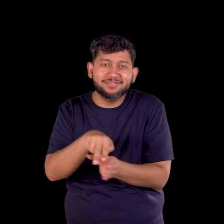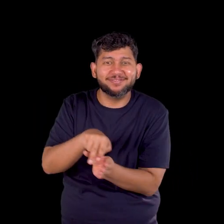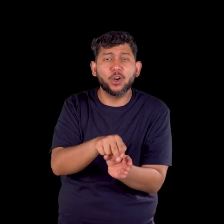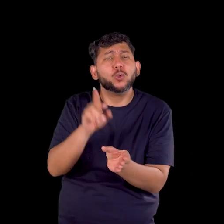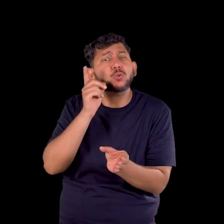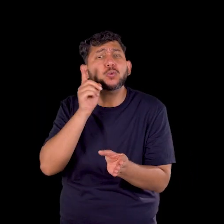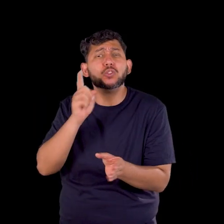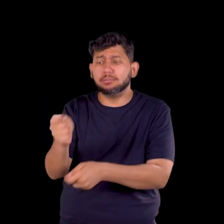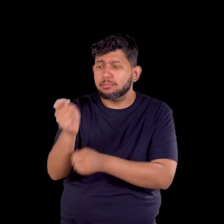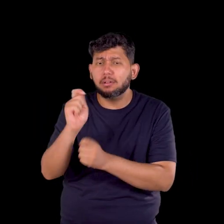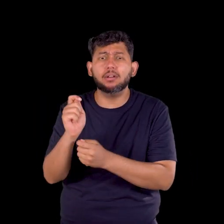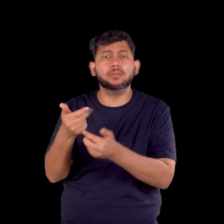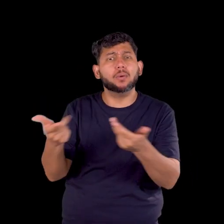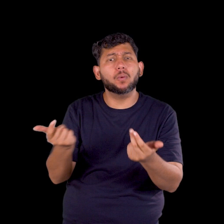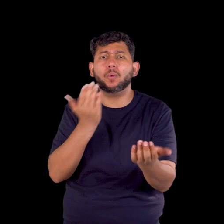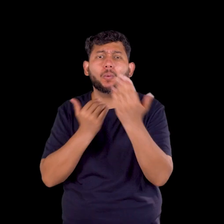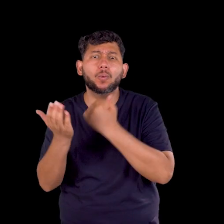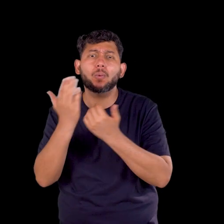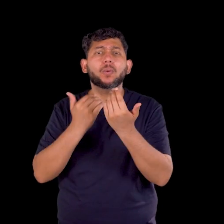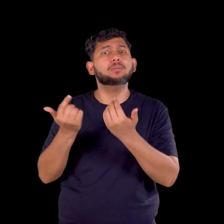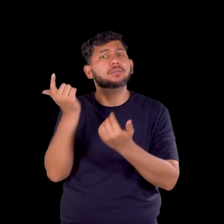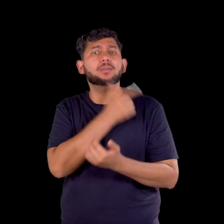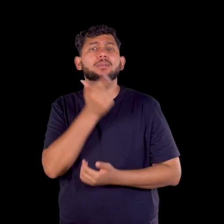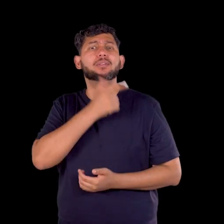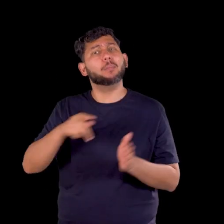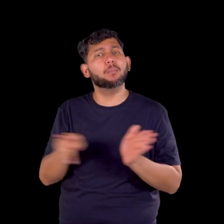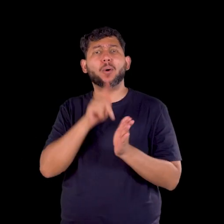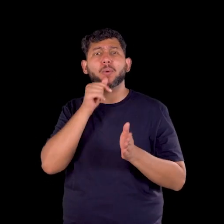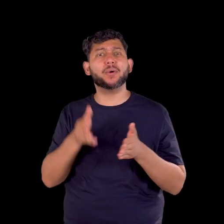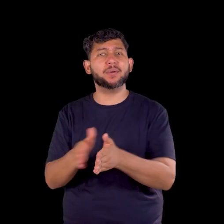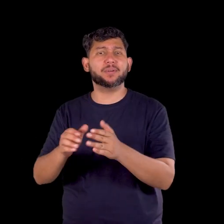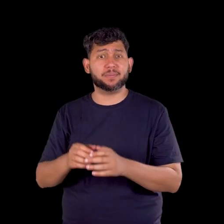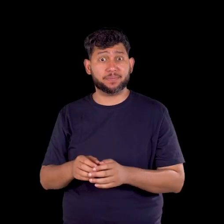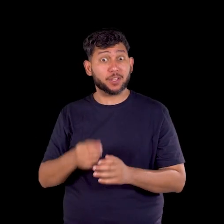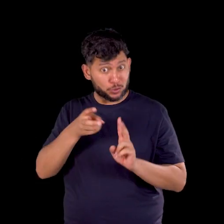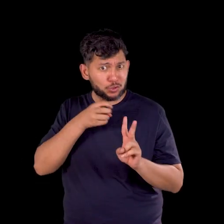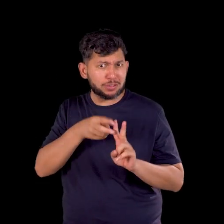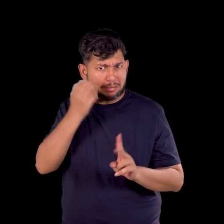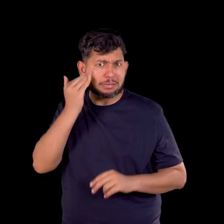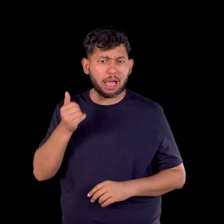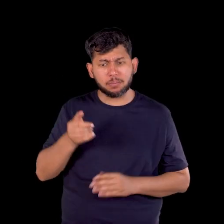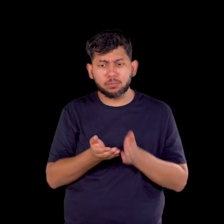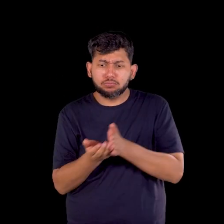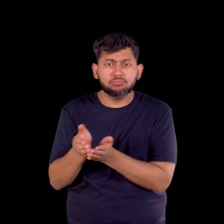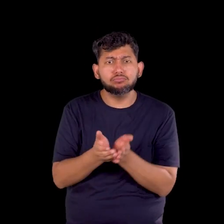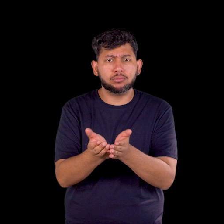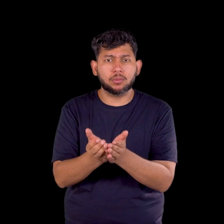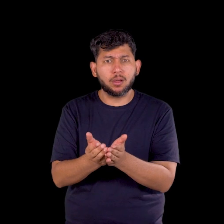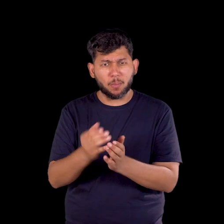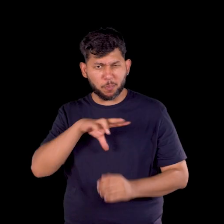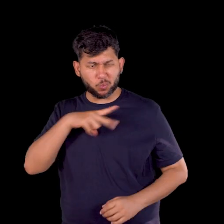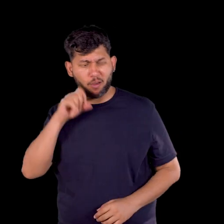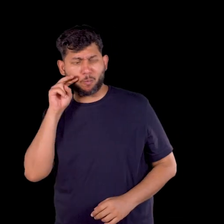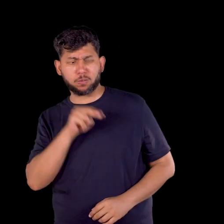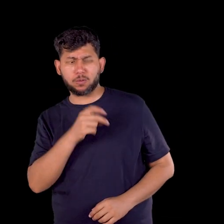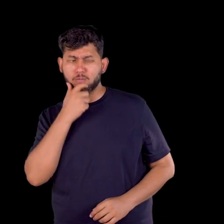seu sustento. Essa capacidade de navegação e conhecimento despertou a atenção dos portugueses, tanto